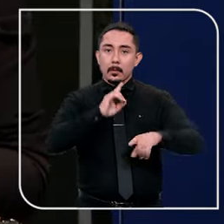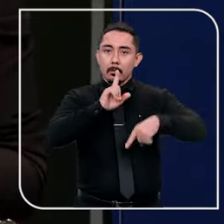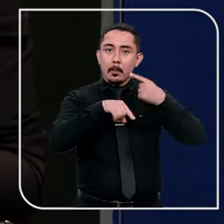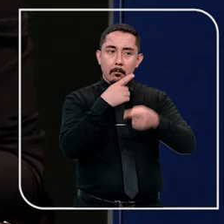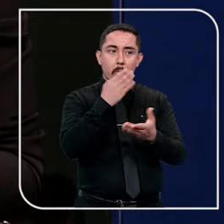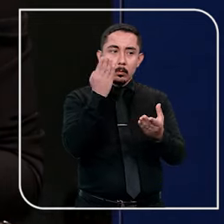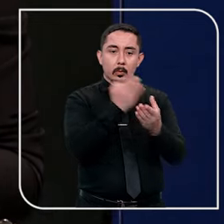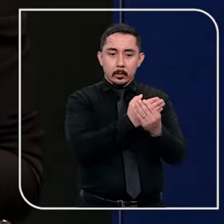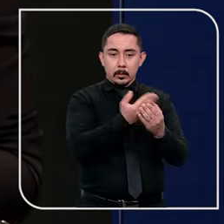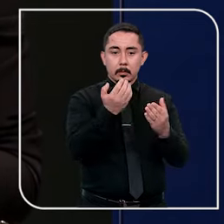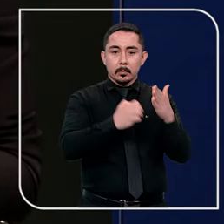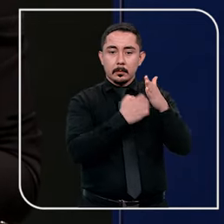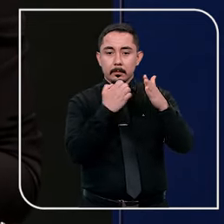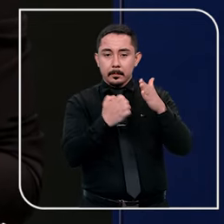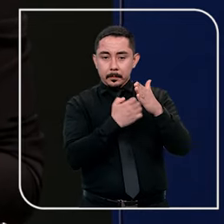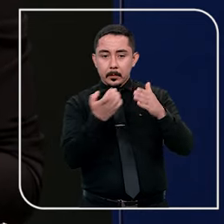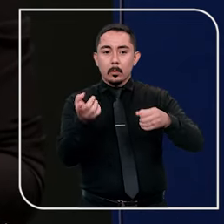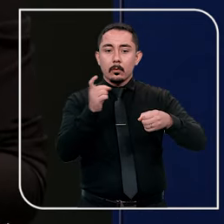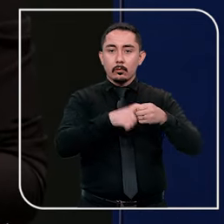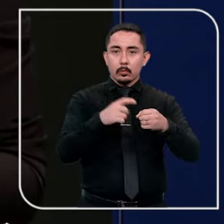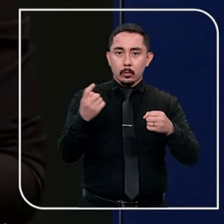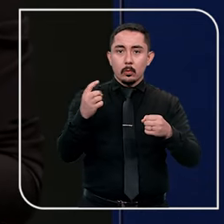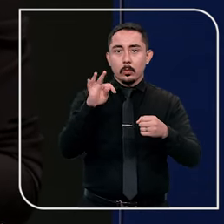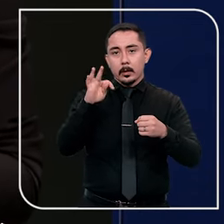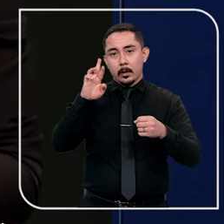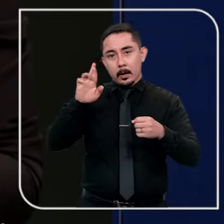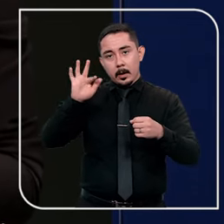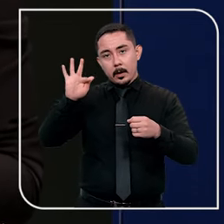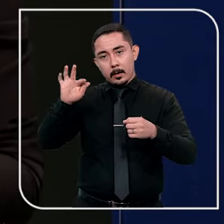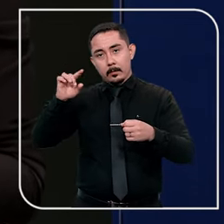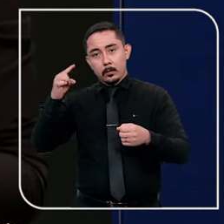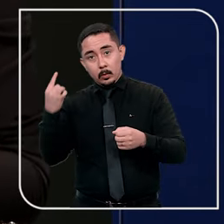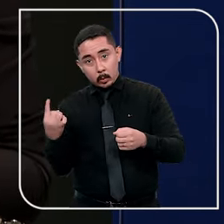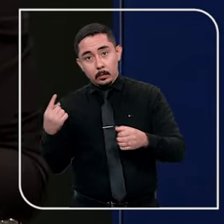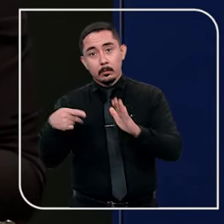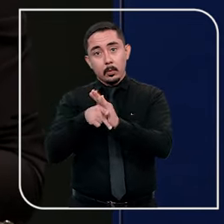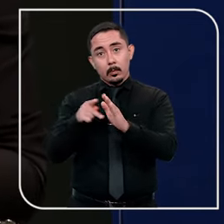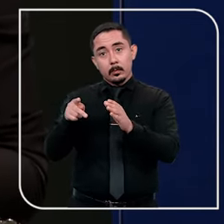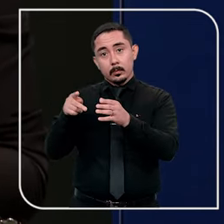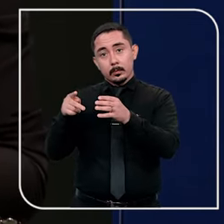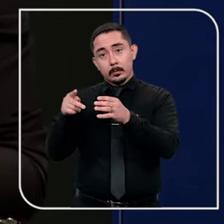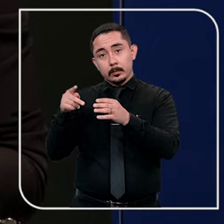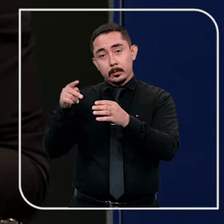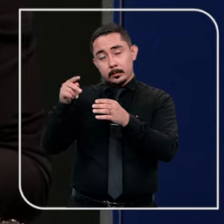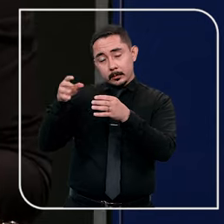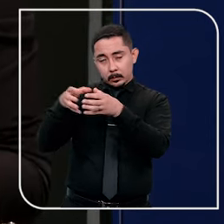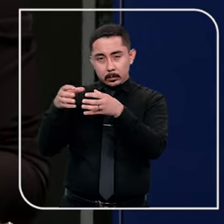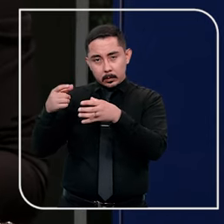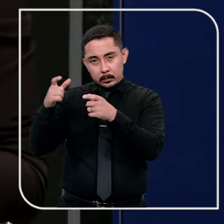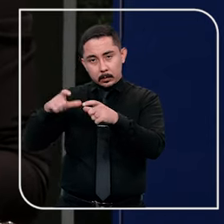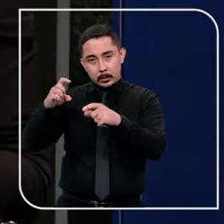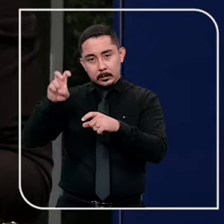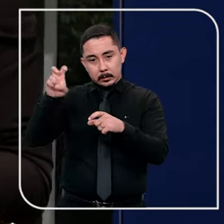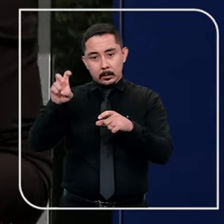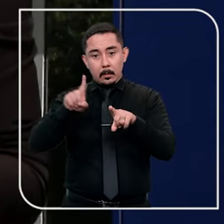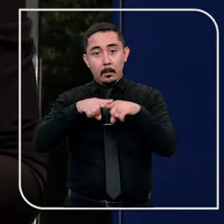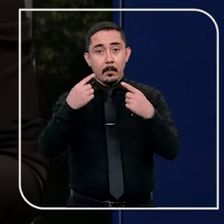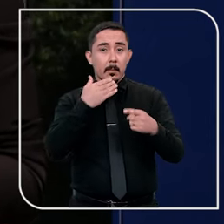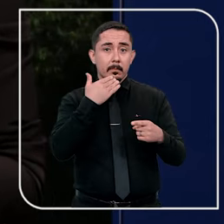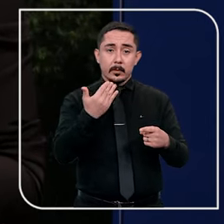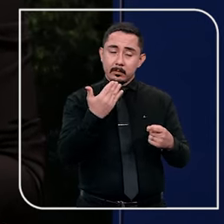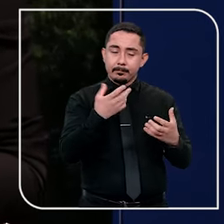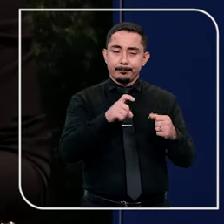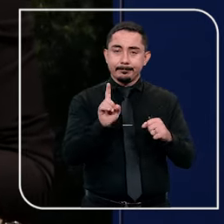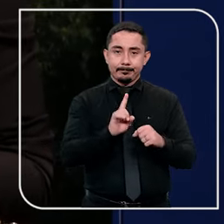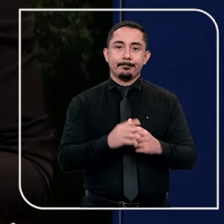após a extinção do processo a empresa recorreu ao Tribunal Regional Federal da quinta região para reivindicar a verba honorária mas o